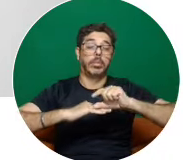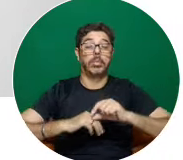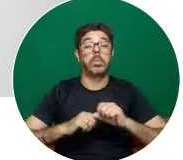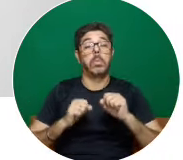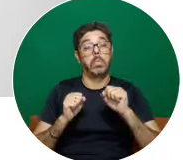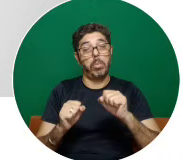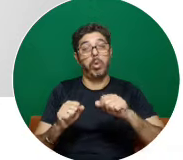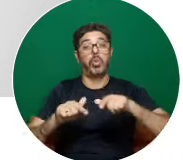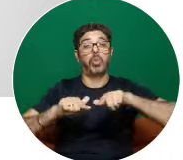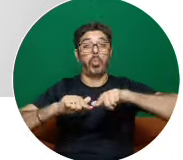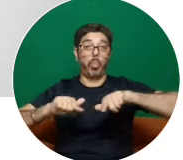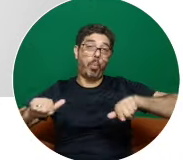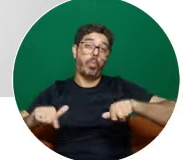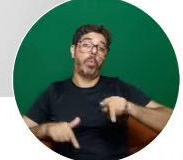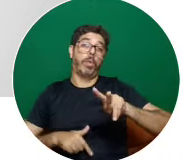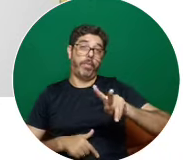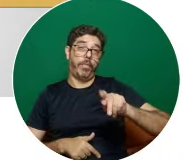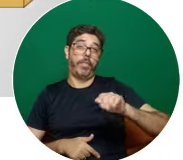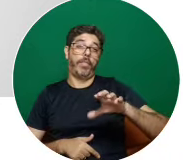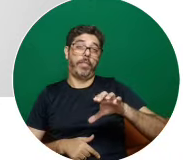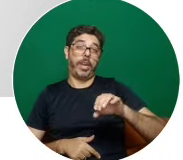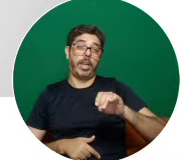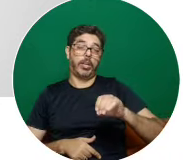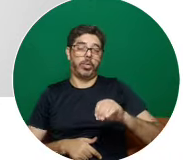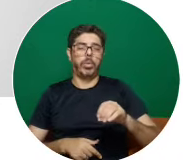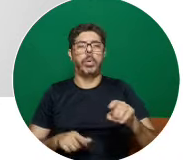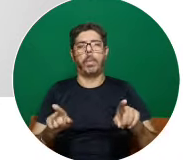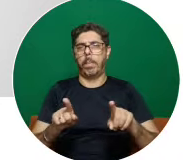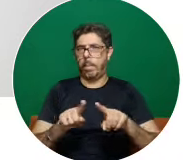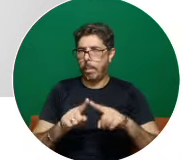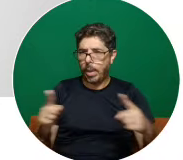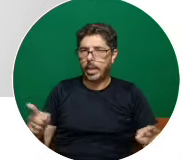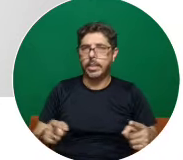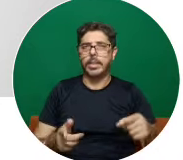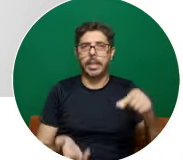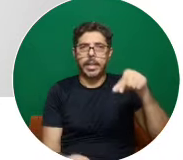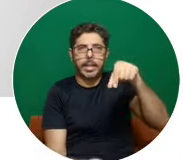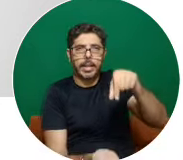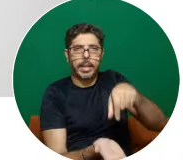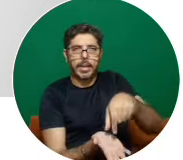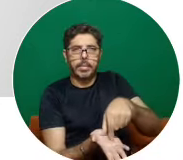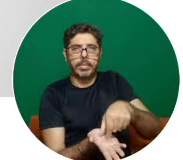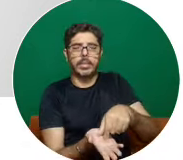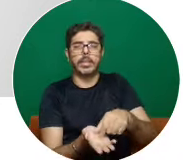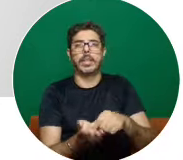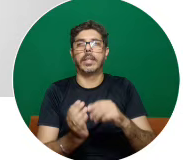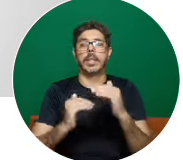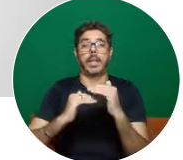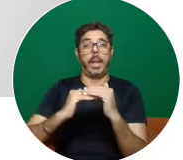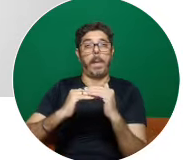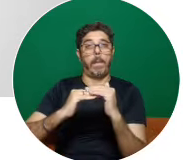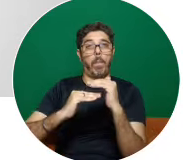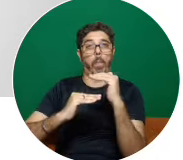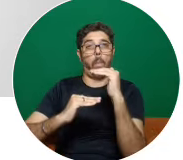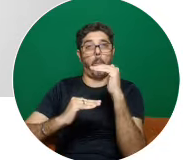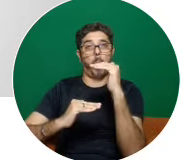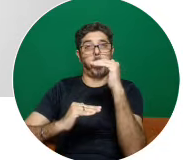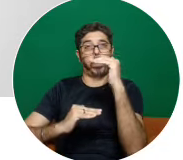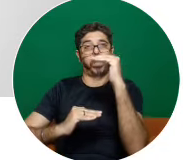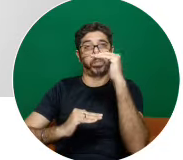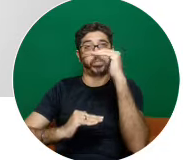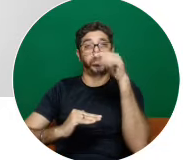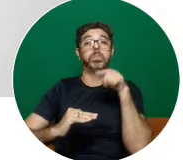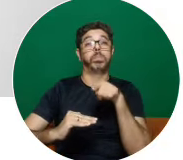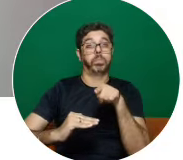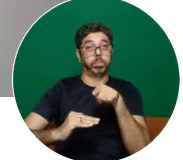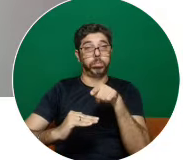o vácuo na região entre as duas placas, é importante saber que normalmente a capacitância aumenta quando o material isolante estiver